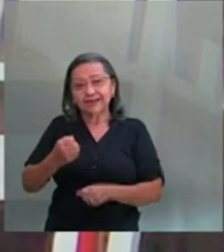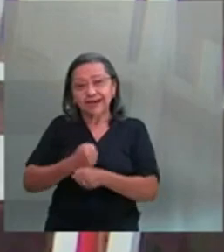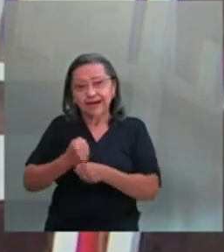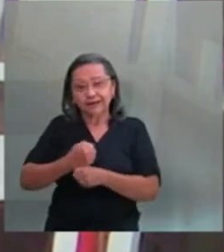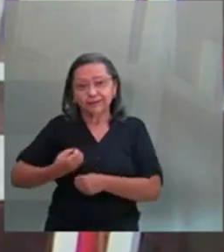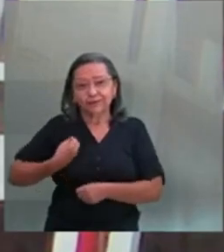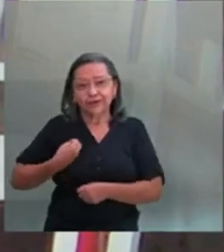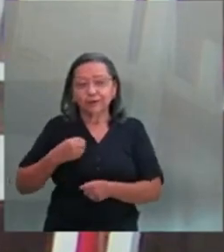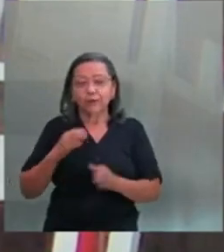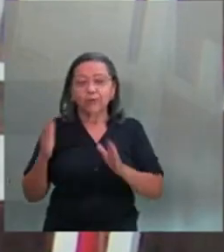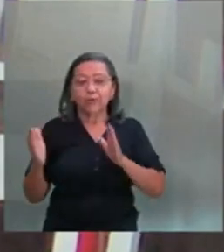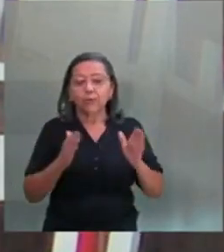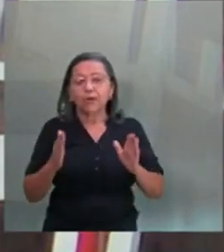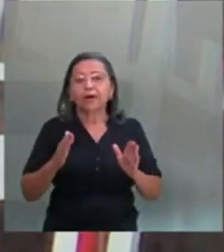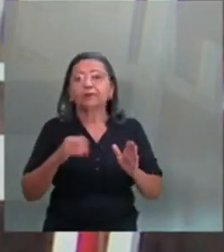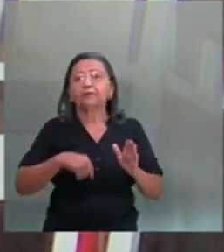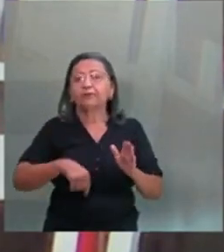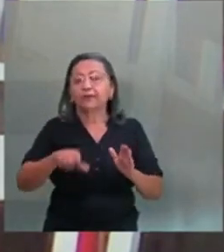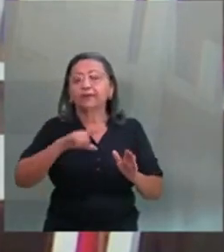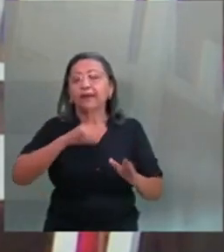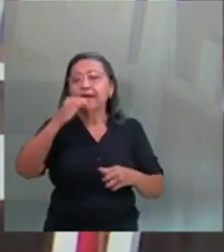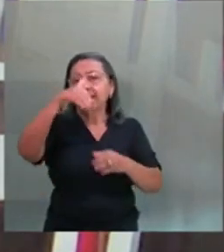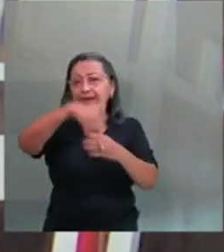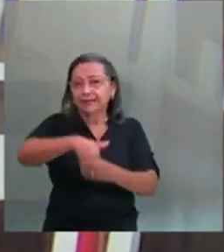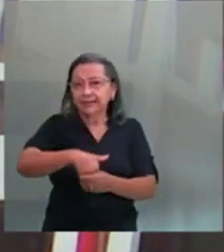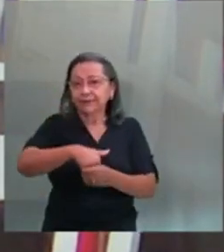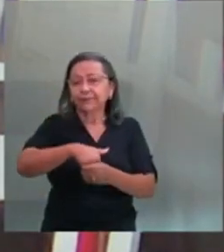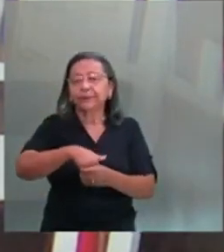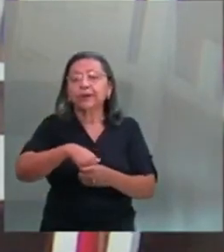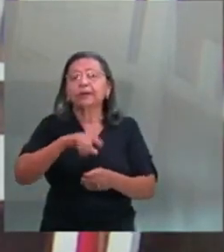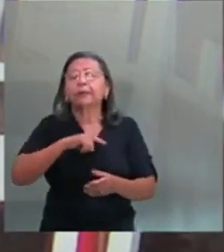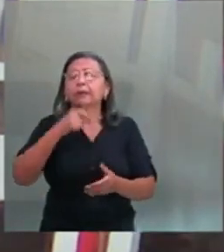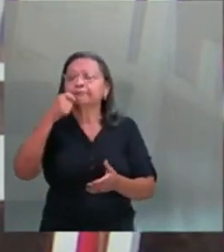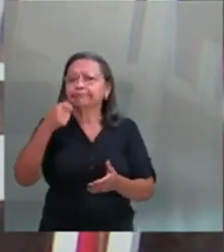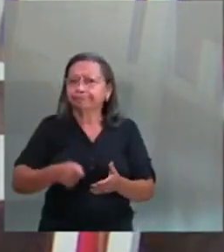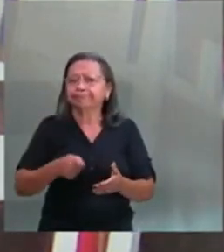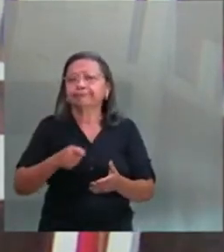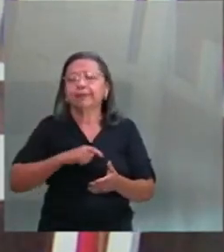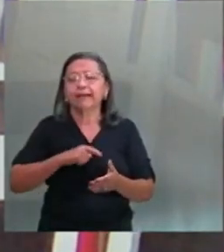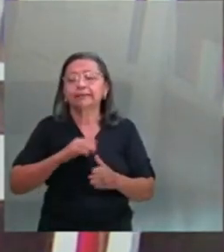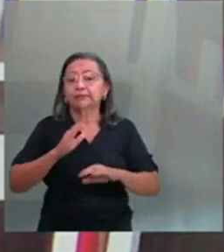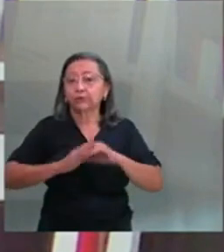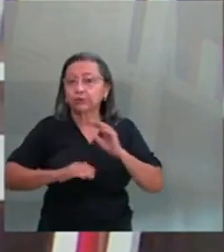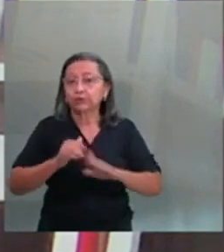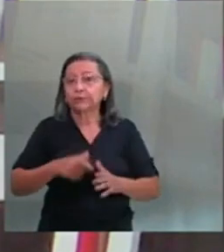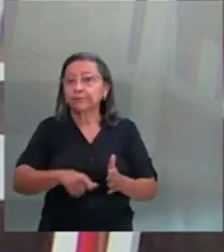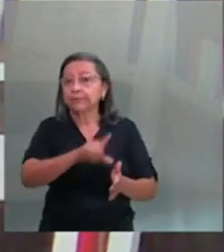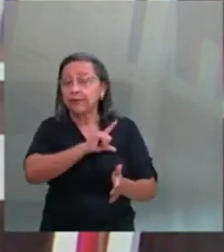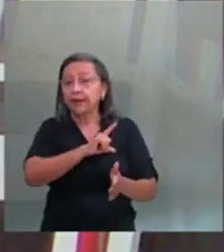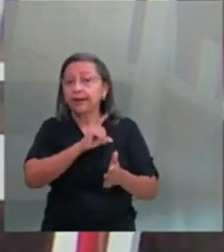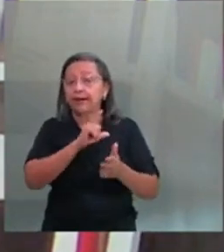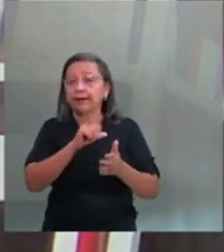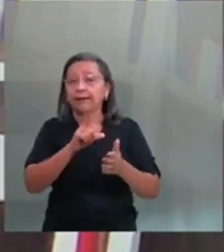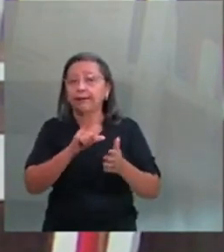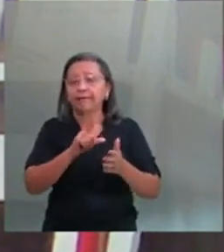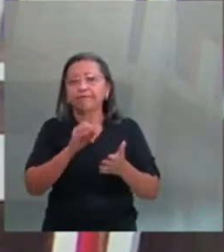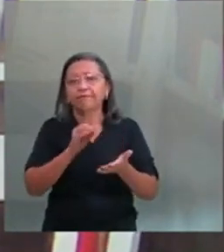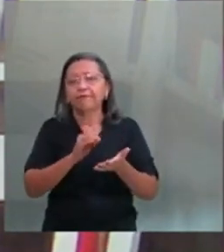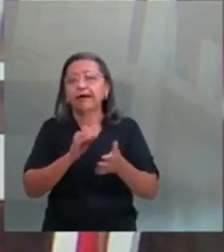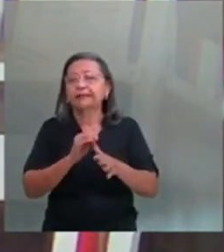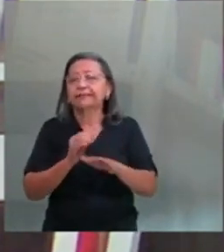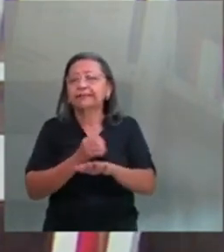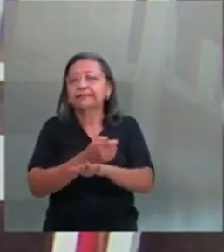né, quando haverá eleições, intensificar ações de prevenção à desinformação, as chamadas fake